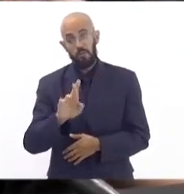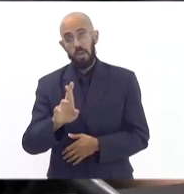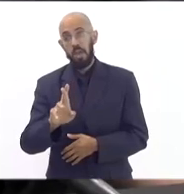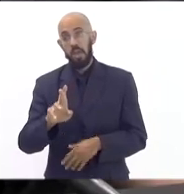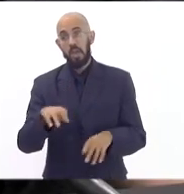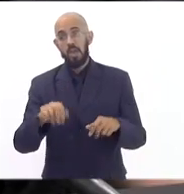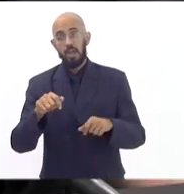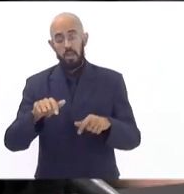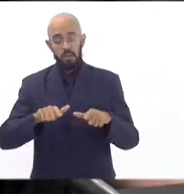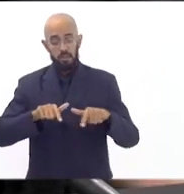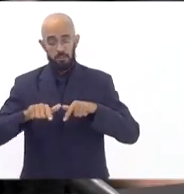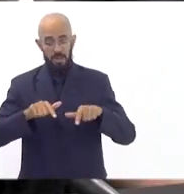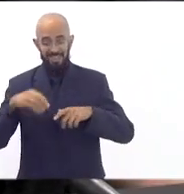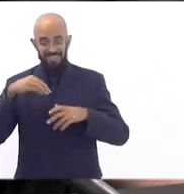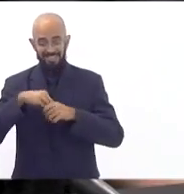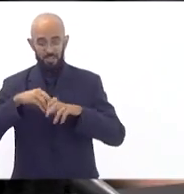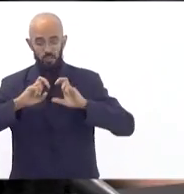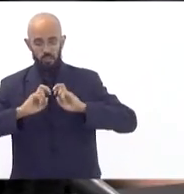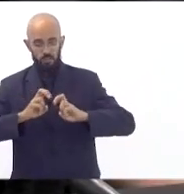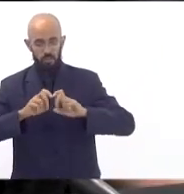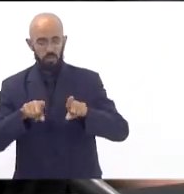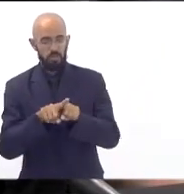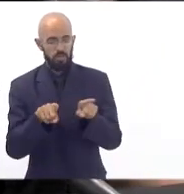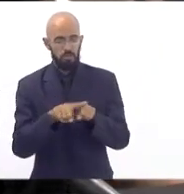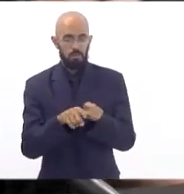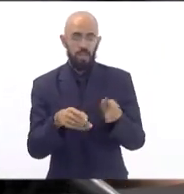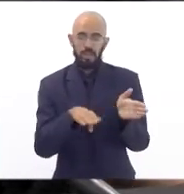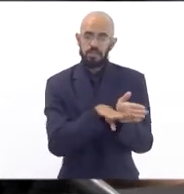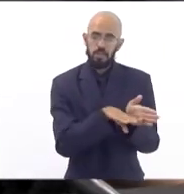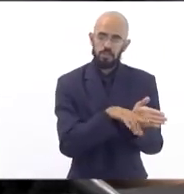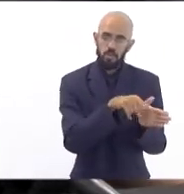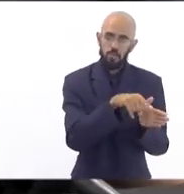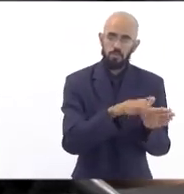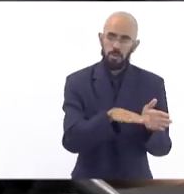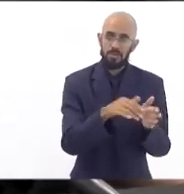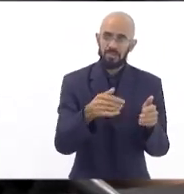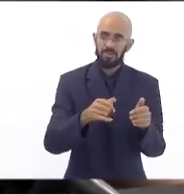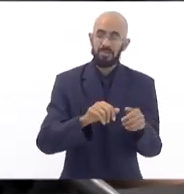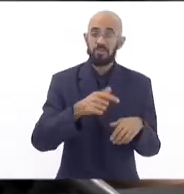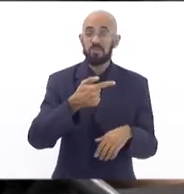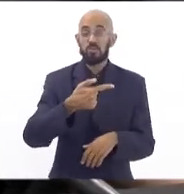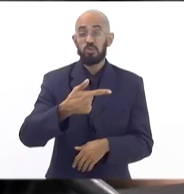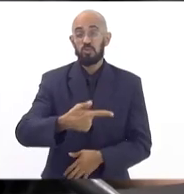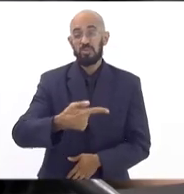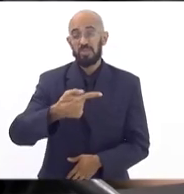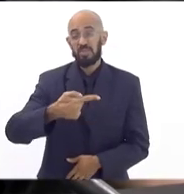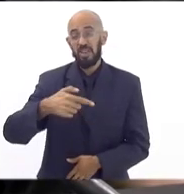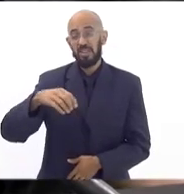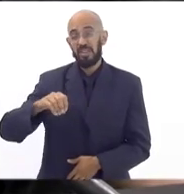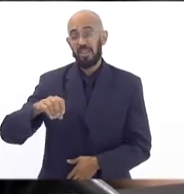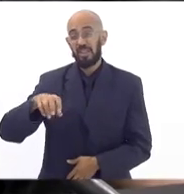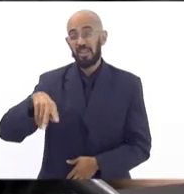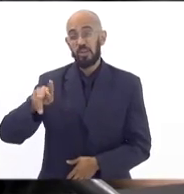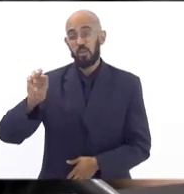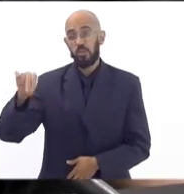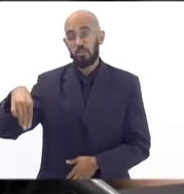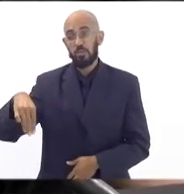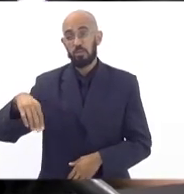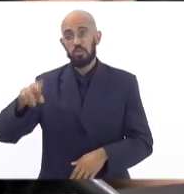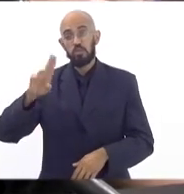composições o grande problema acontece na extensão e são 270 km nós temos usado